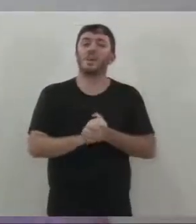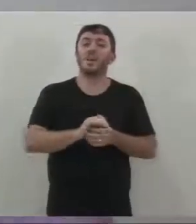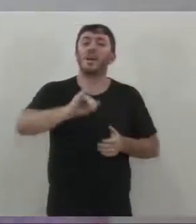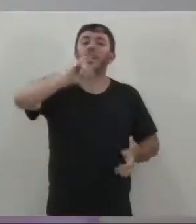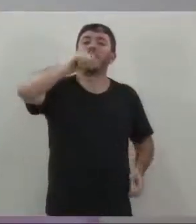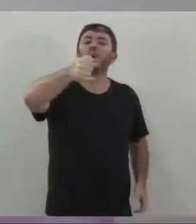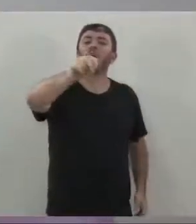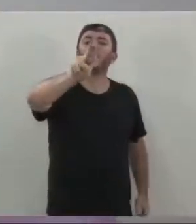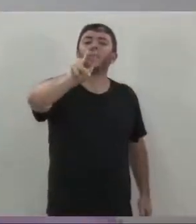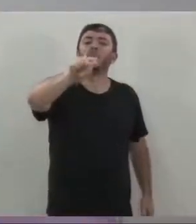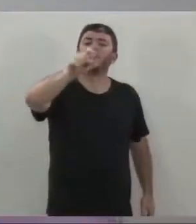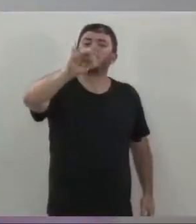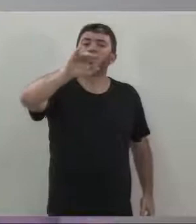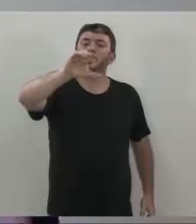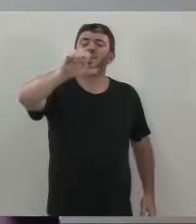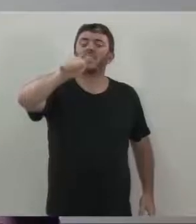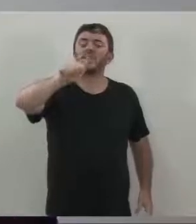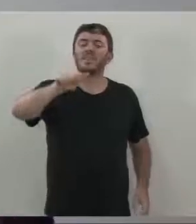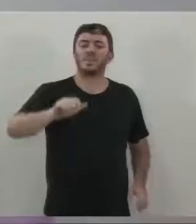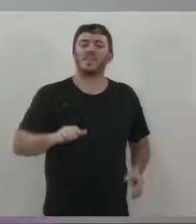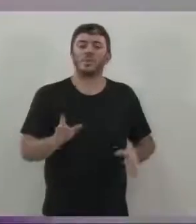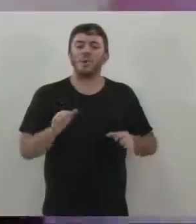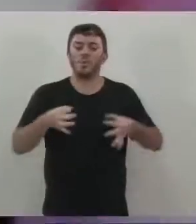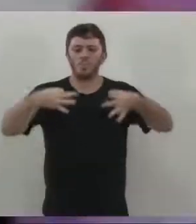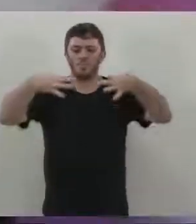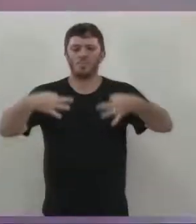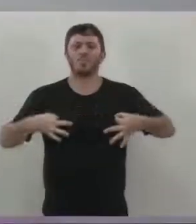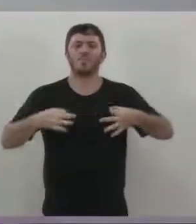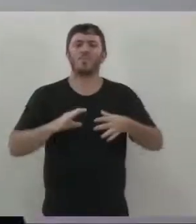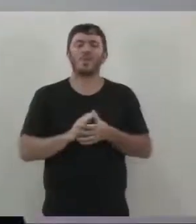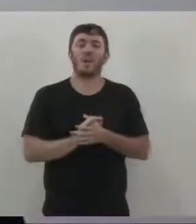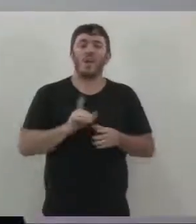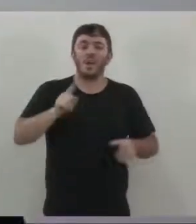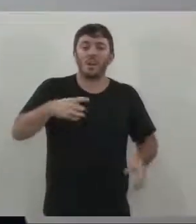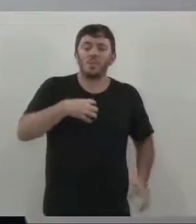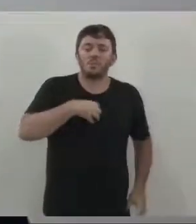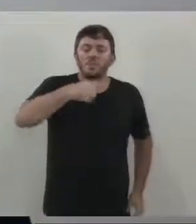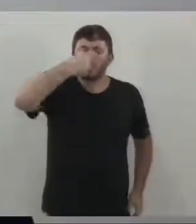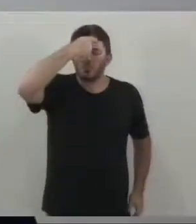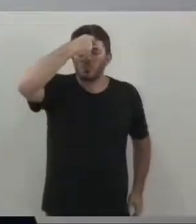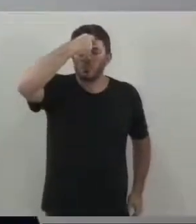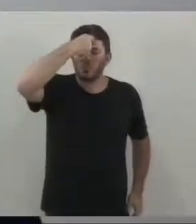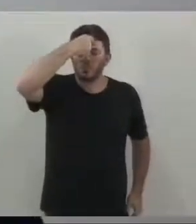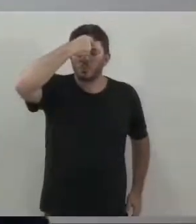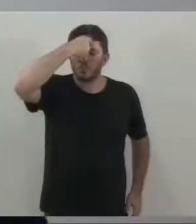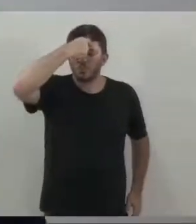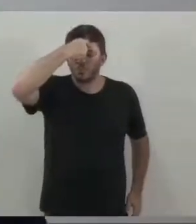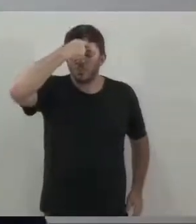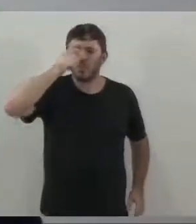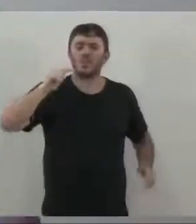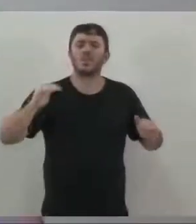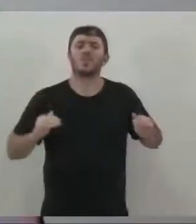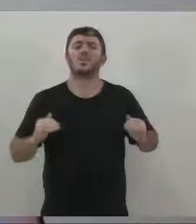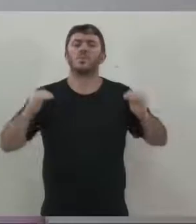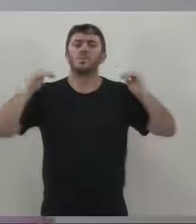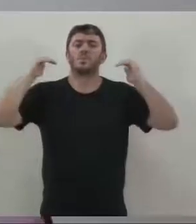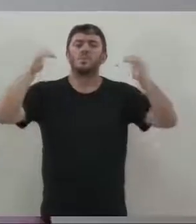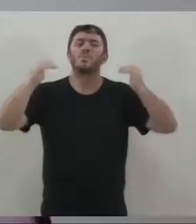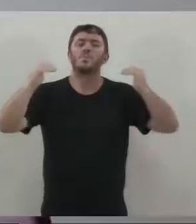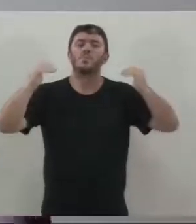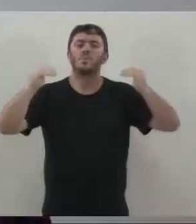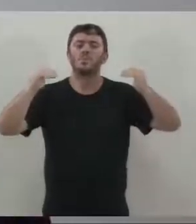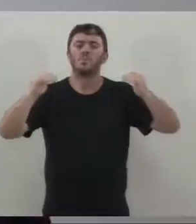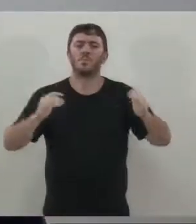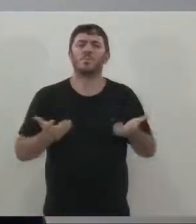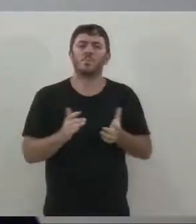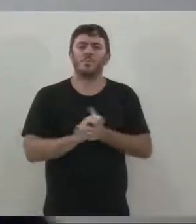uma consciência moral, é um sentido de consciência moral elevado, e que ela